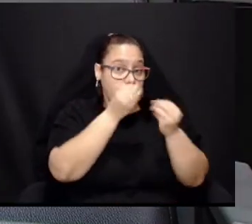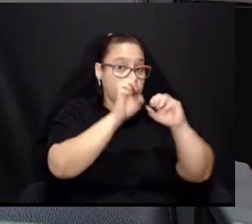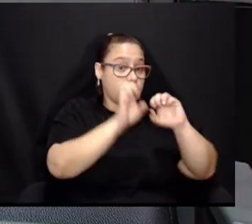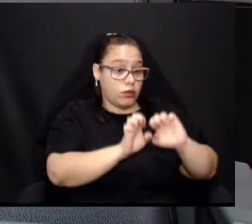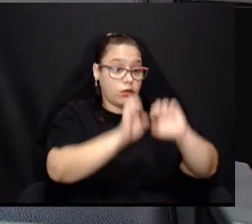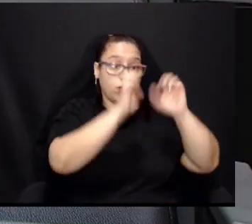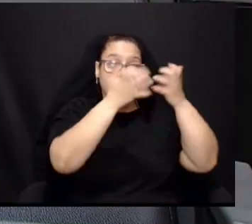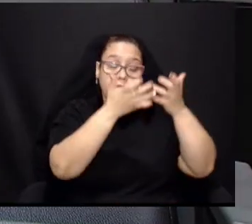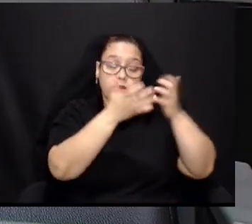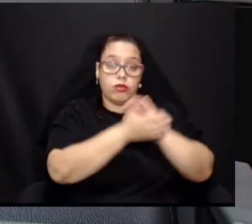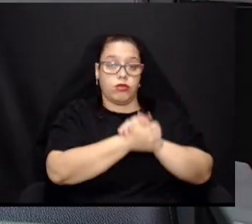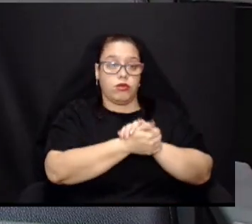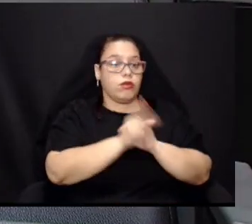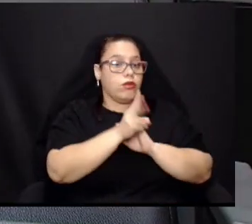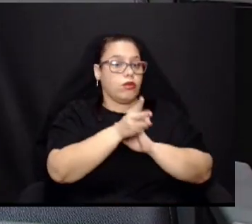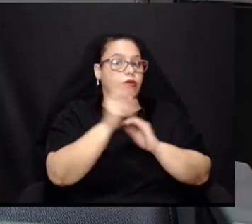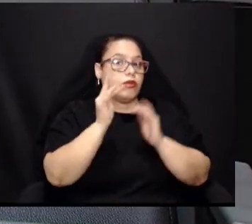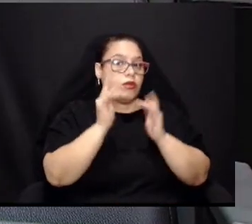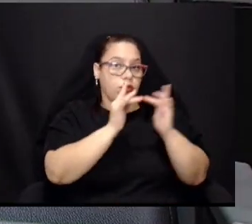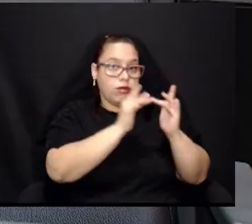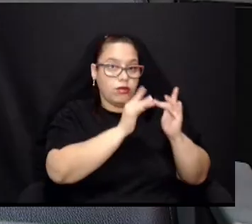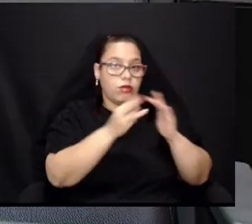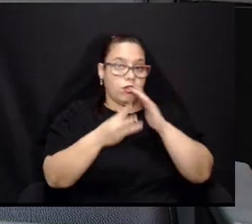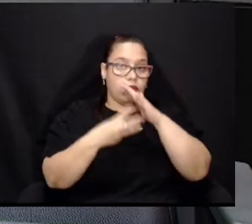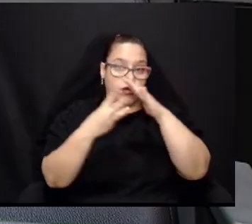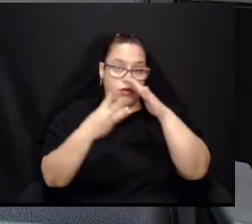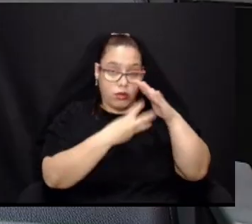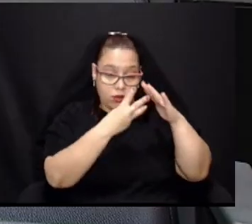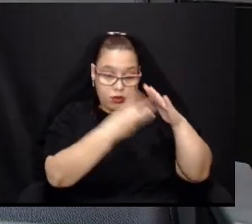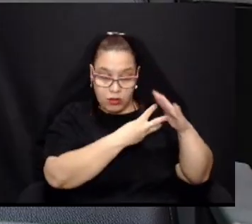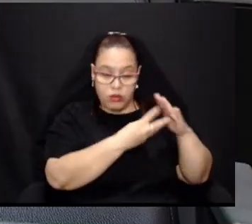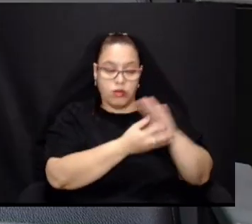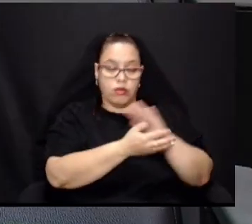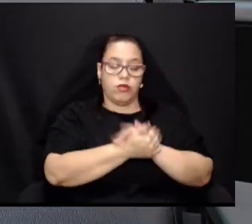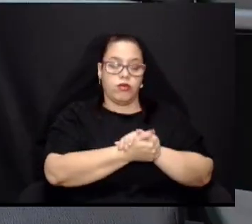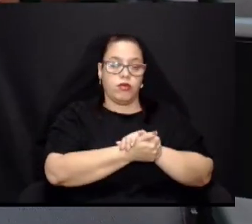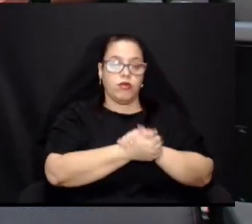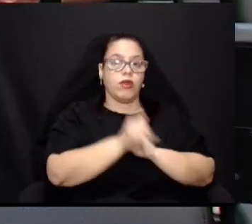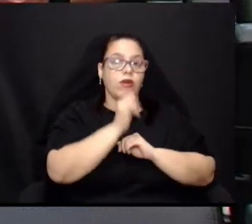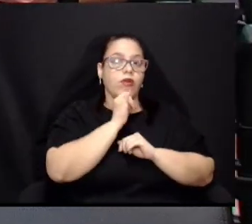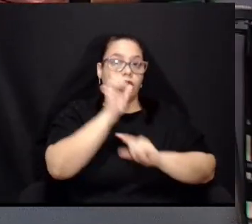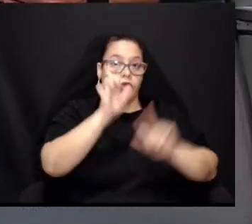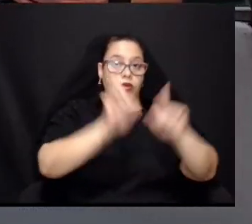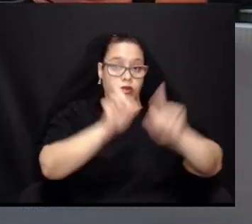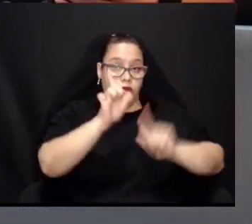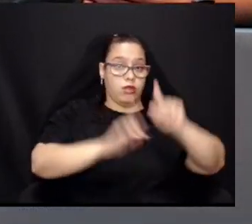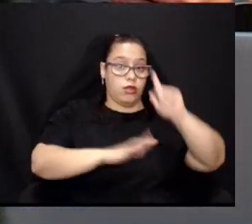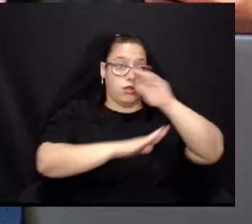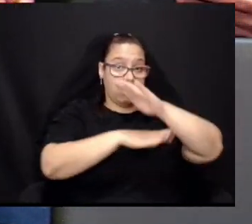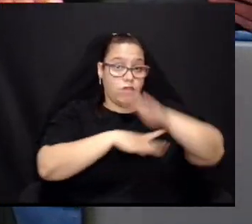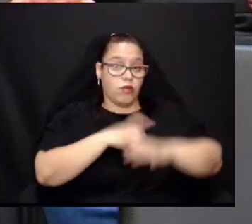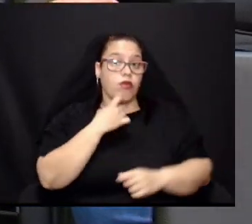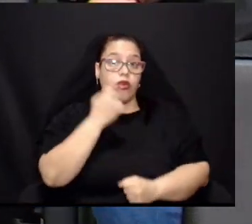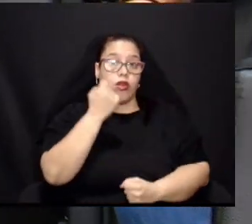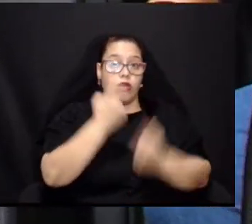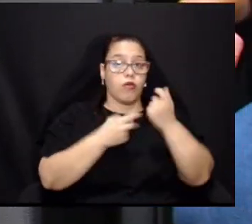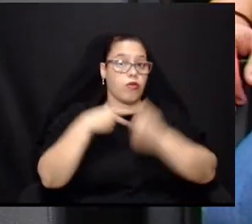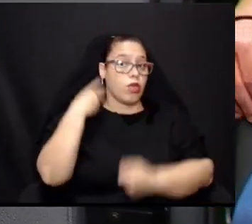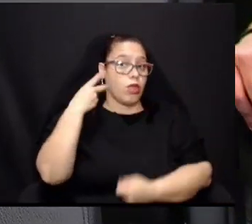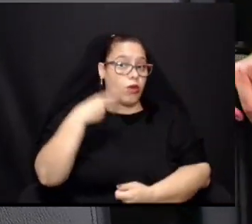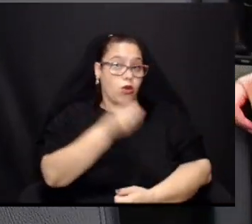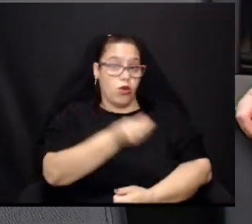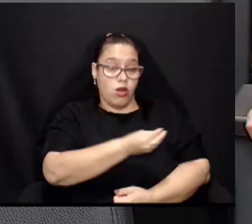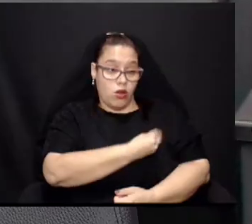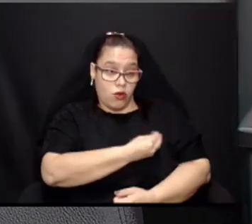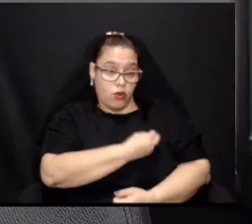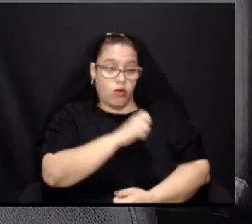sempre contato com os setores terceirizados da casa, né? Então, por exemplo, a TV Câmara. Alguns vereadores querem fazer evento ao vivo, ou só gravação,